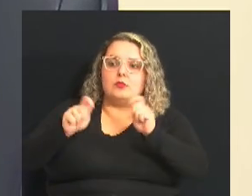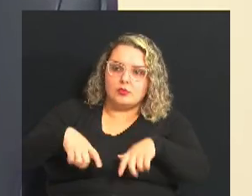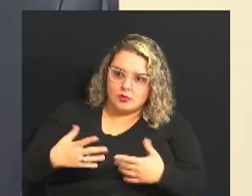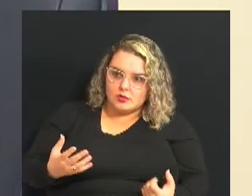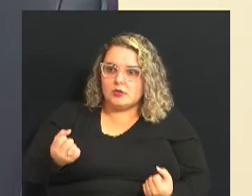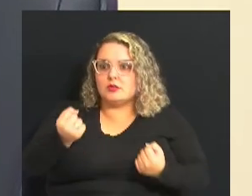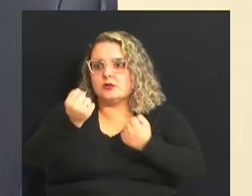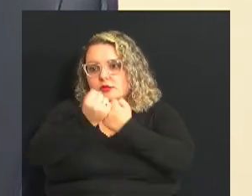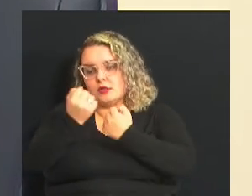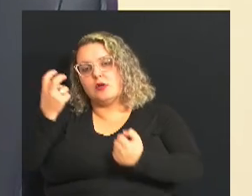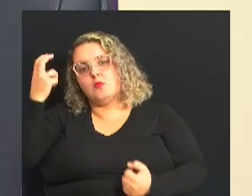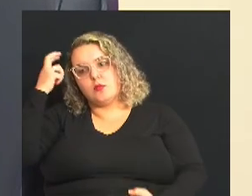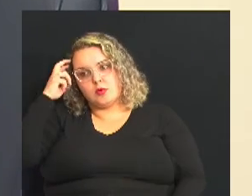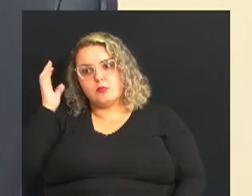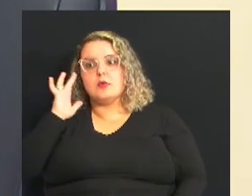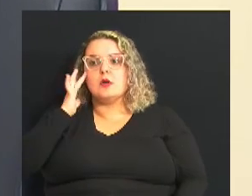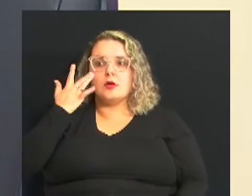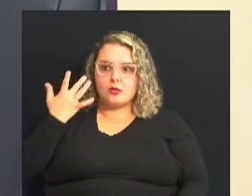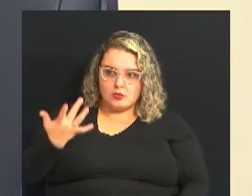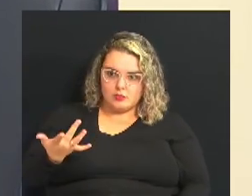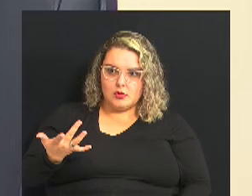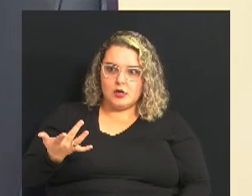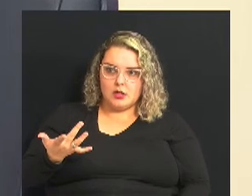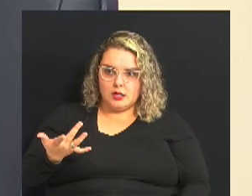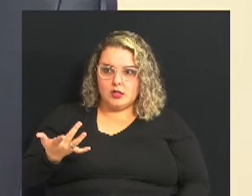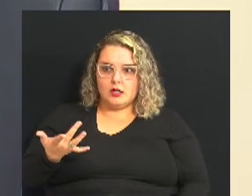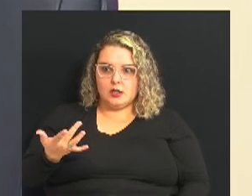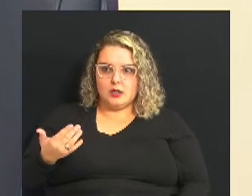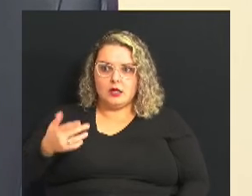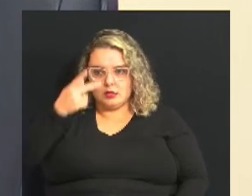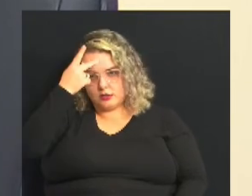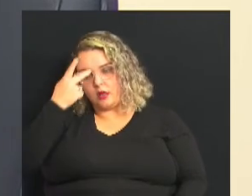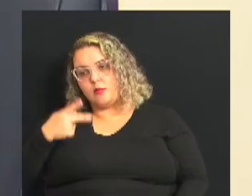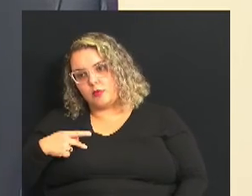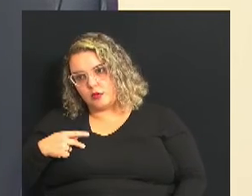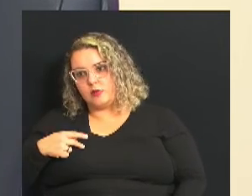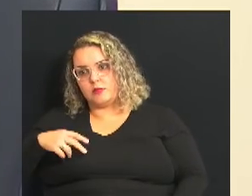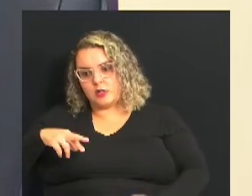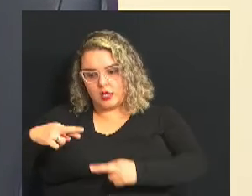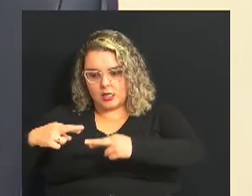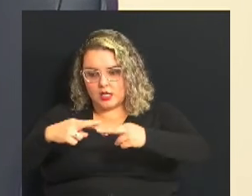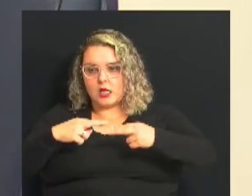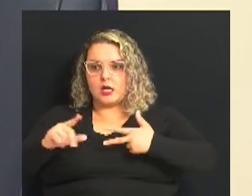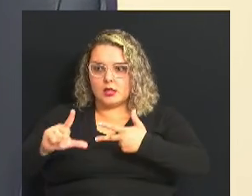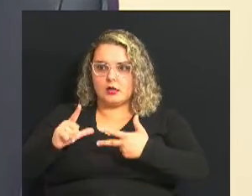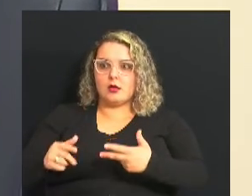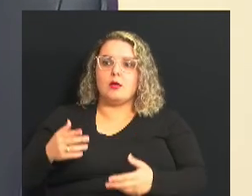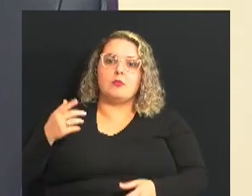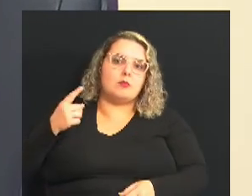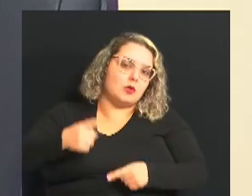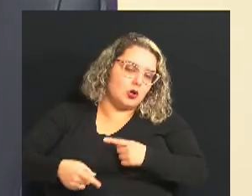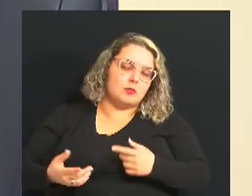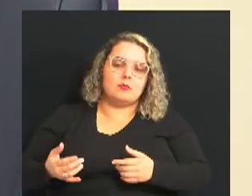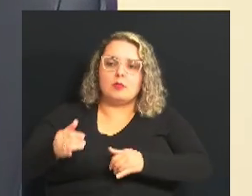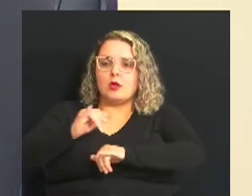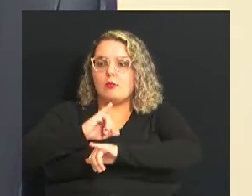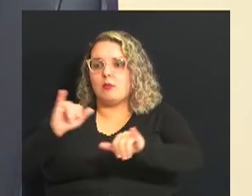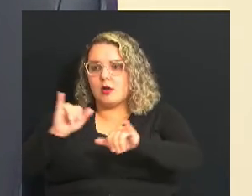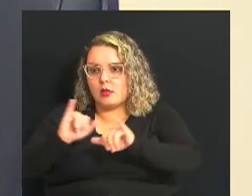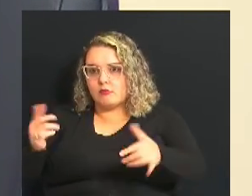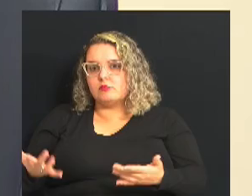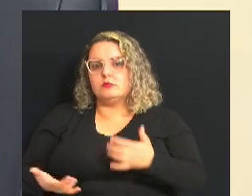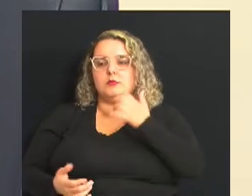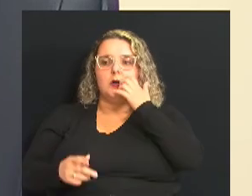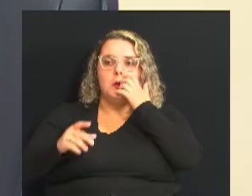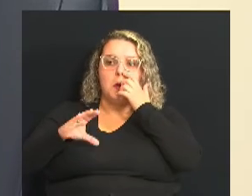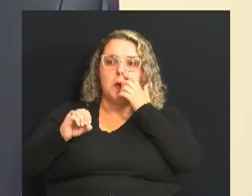cultural. Então, eu acho que até a própria rede legislativa proíbe comerciais, né? Assim como ela proíbe, por exemplo, não